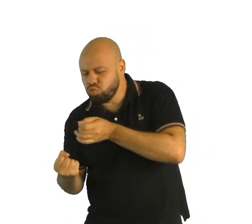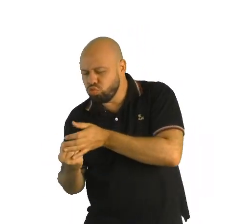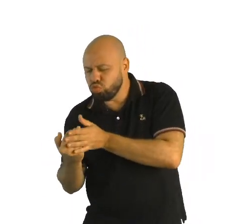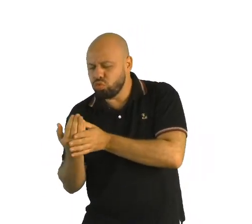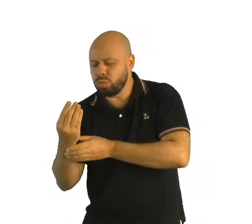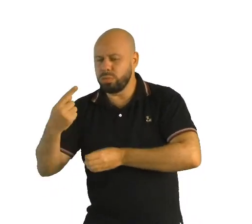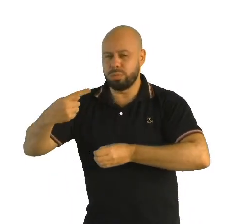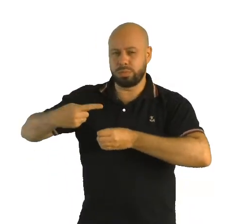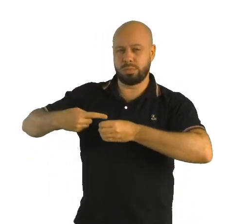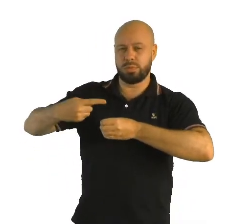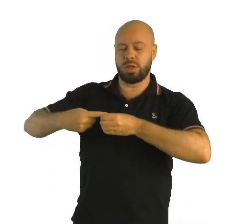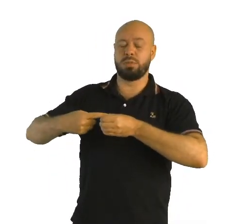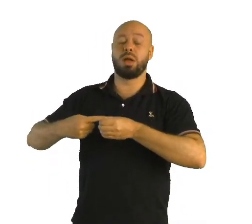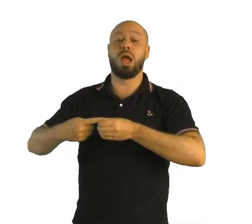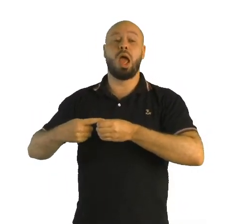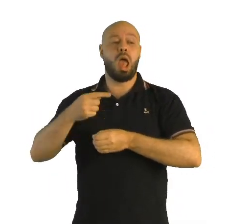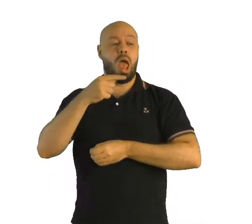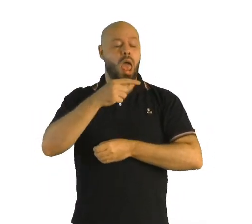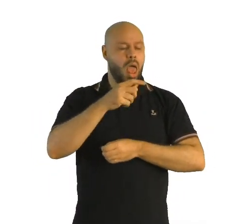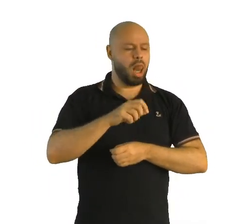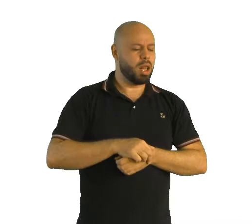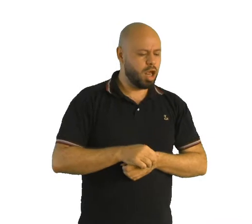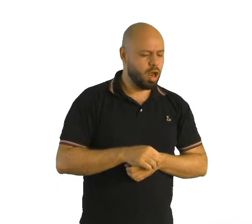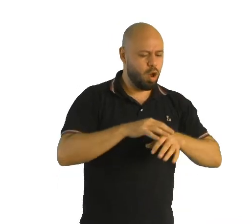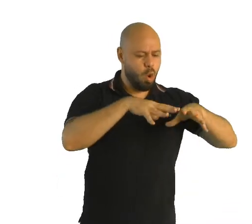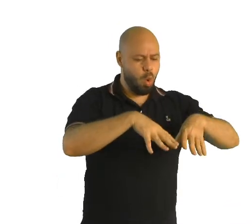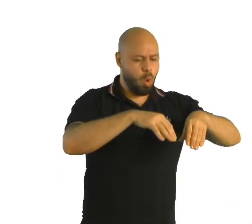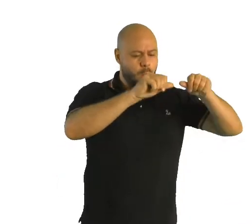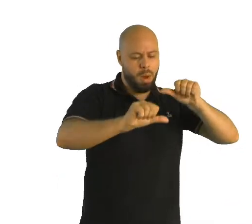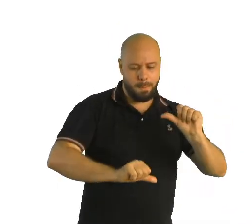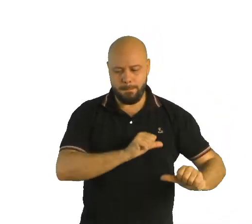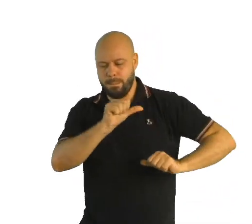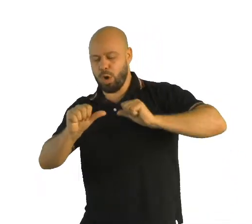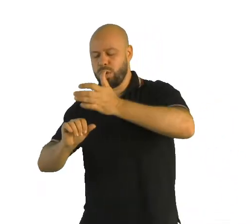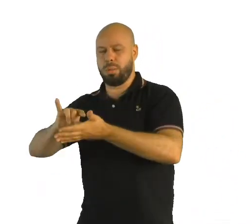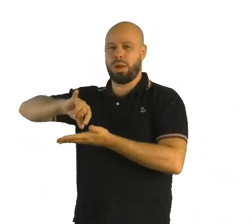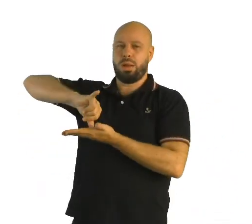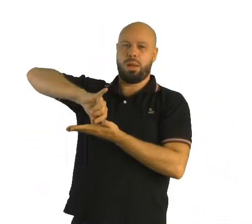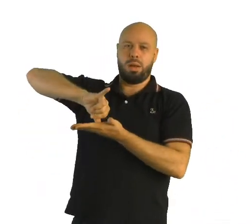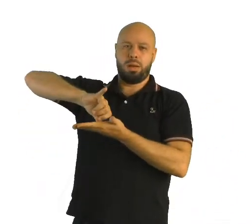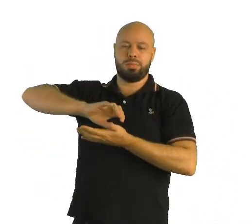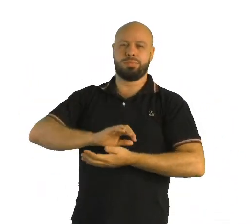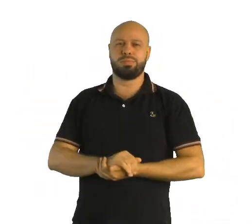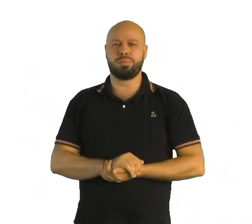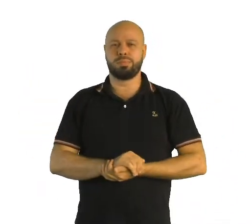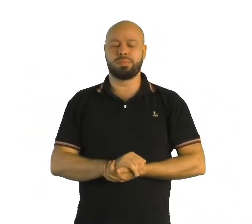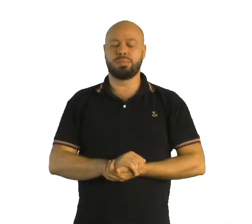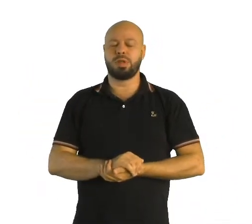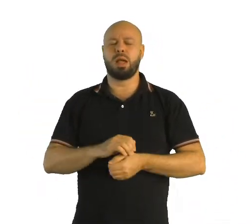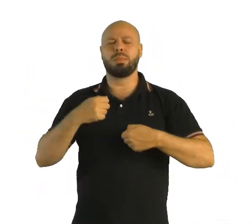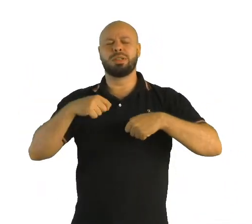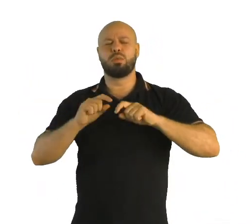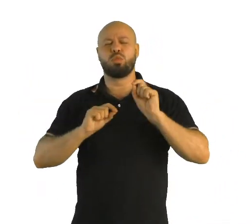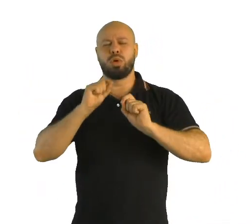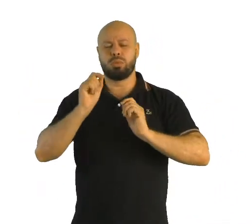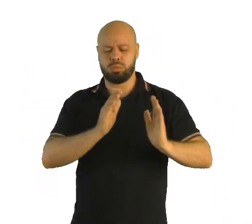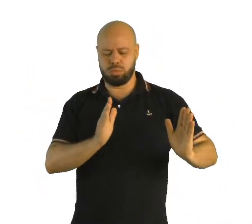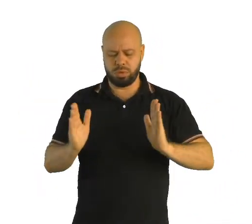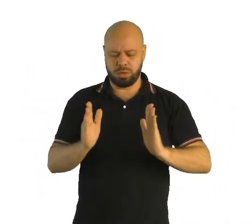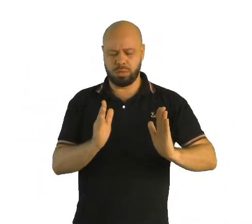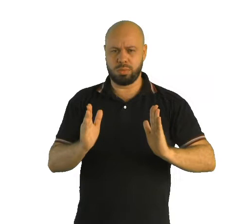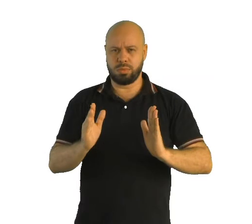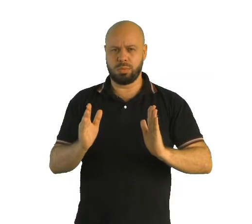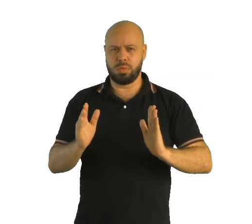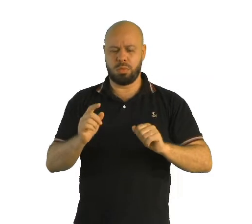para o sistema capitalista de produção. Outro fator importante que nós devemos destacar, gente, é o período, tá?